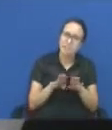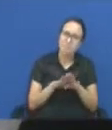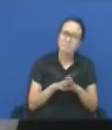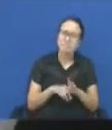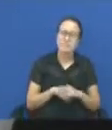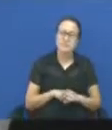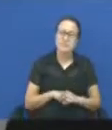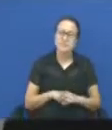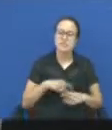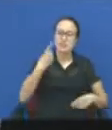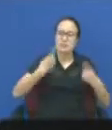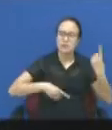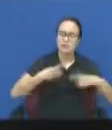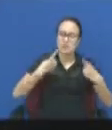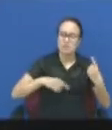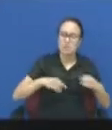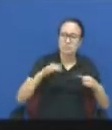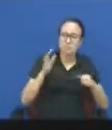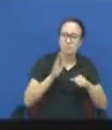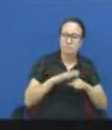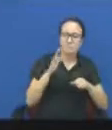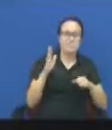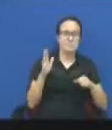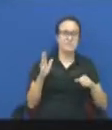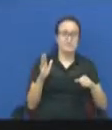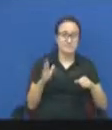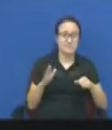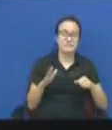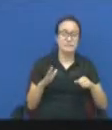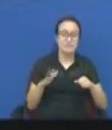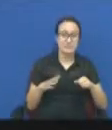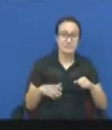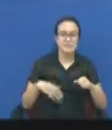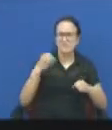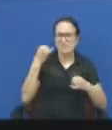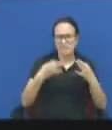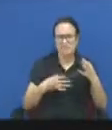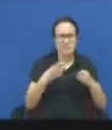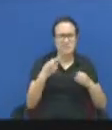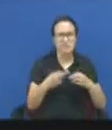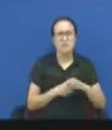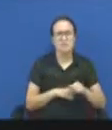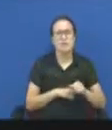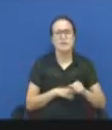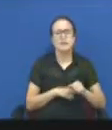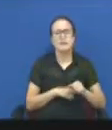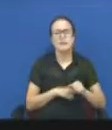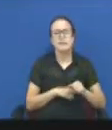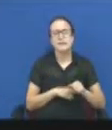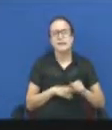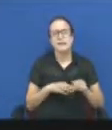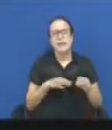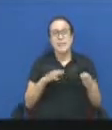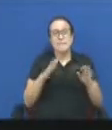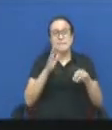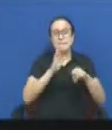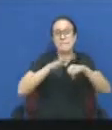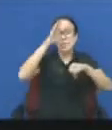grande discussão que se fala a respeito da redução da maioridade penal.